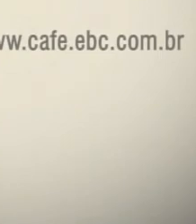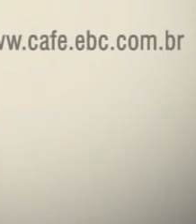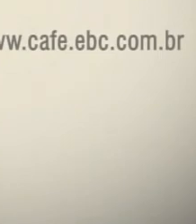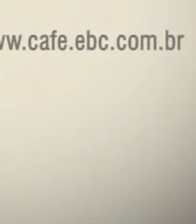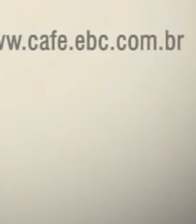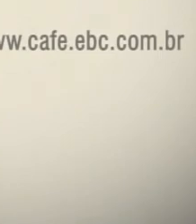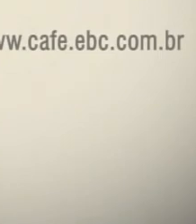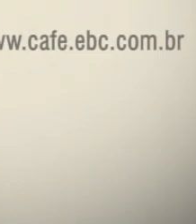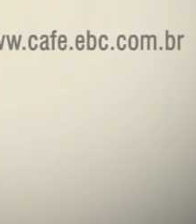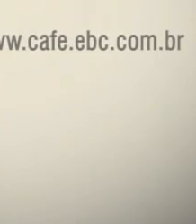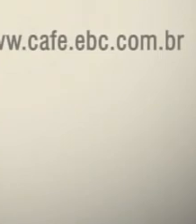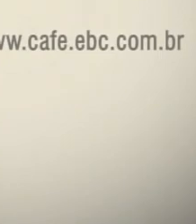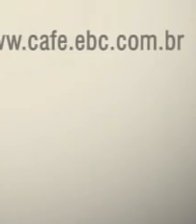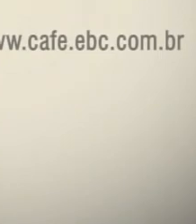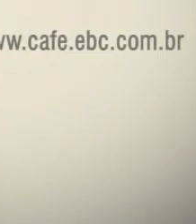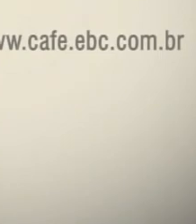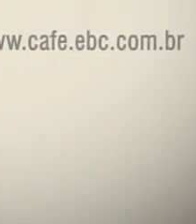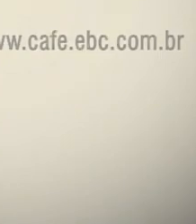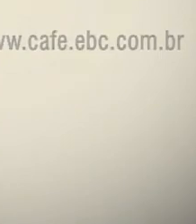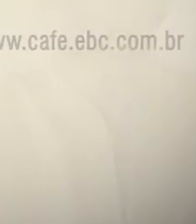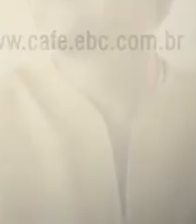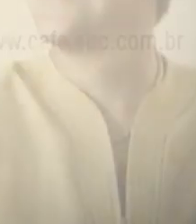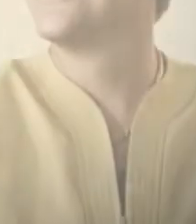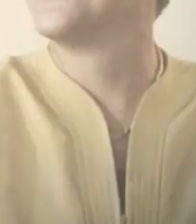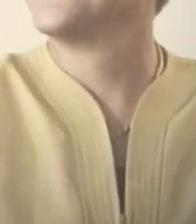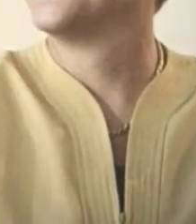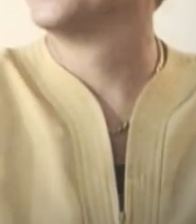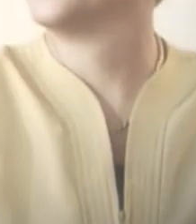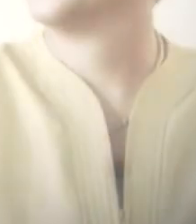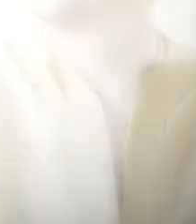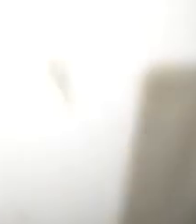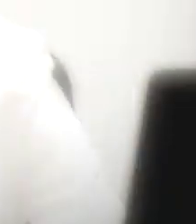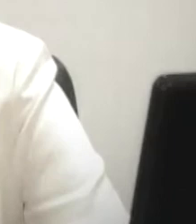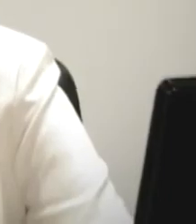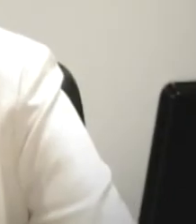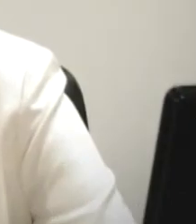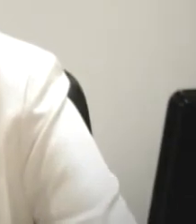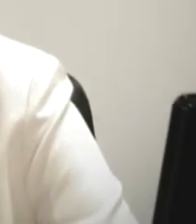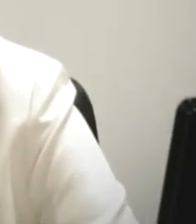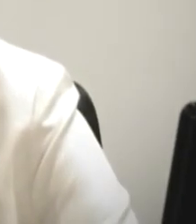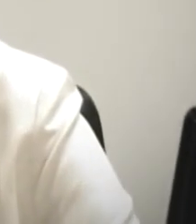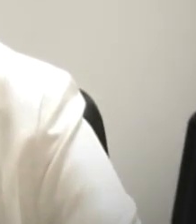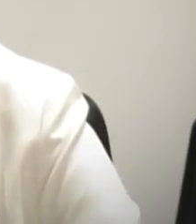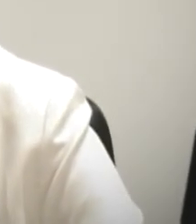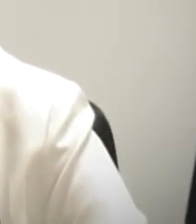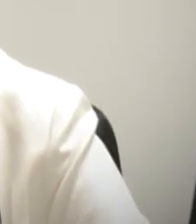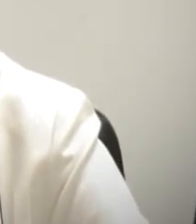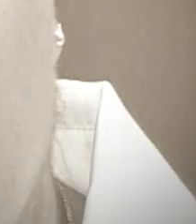www.acafe.org.br voltamos segunda-feira até lá ó o